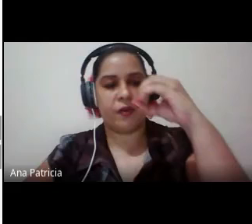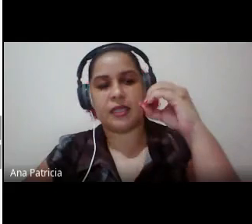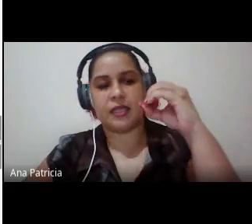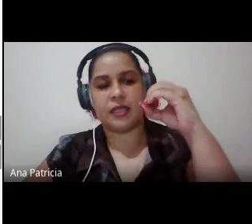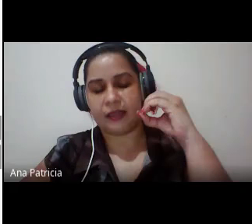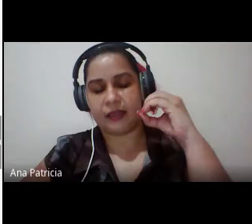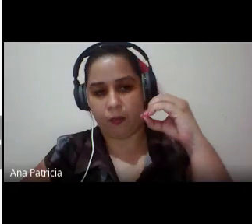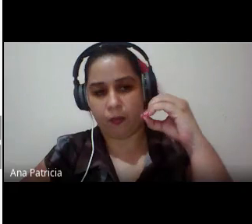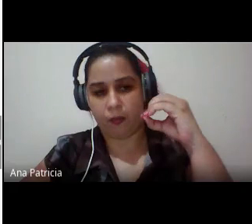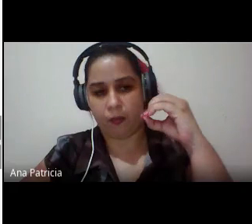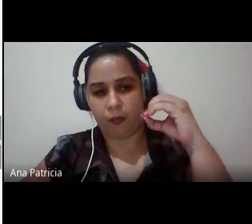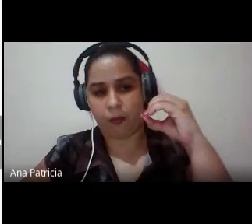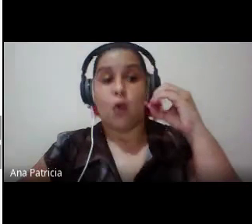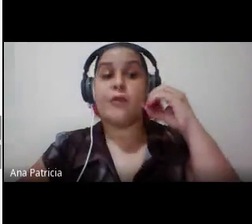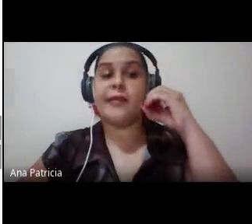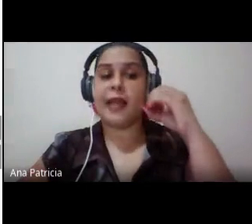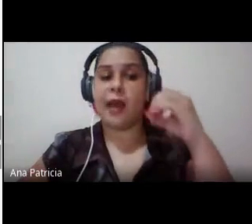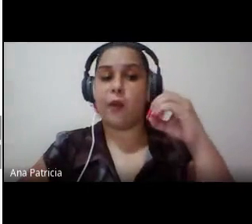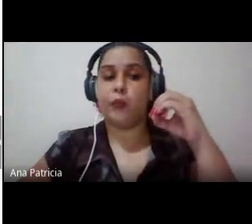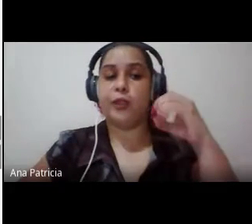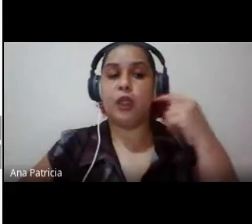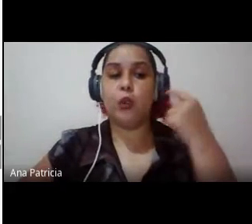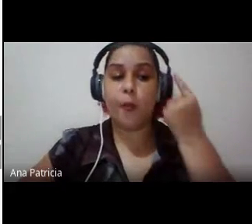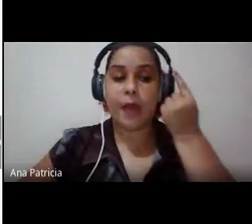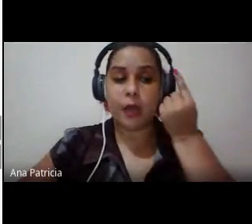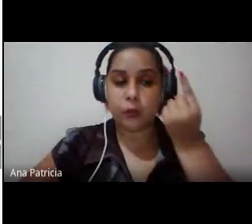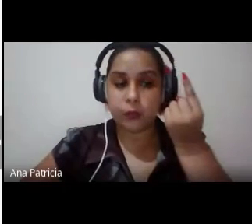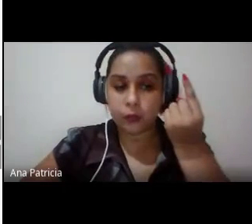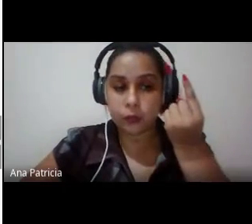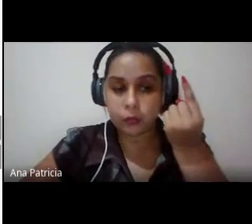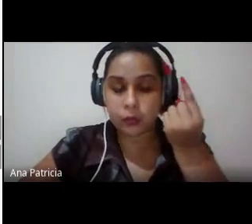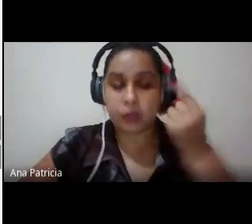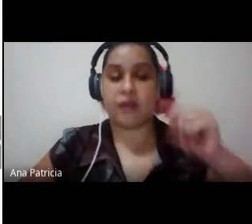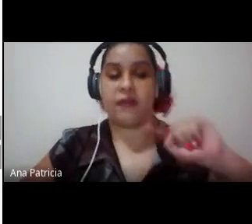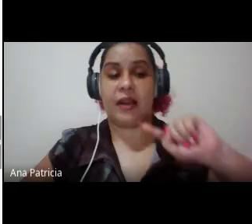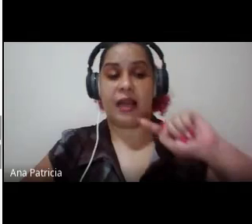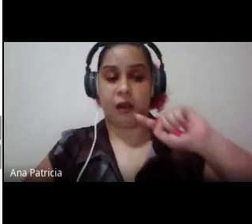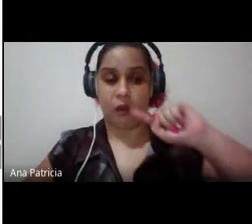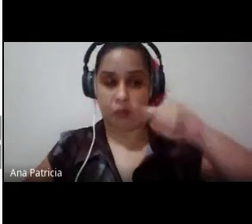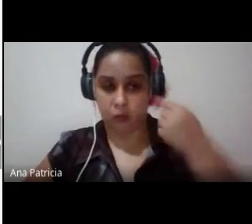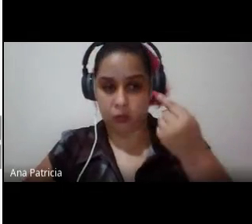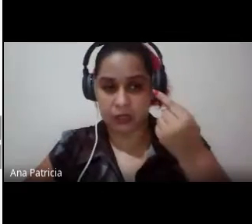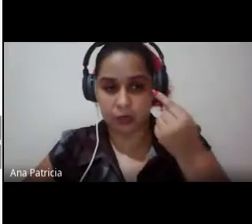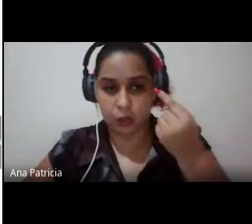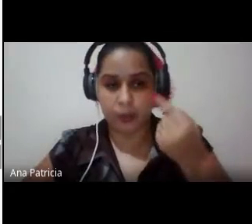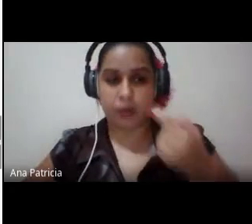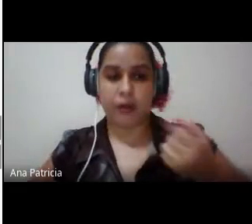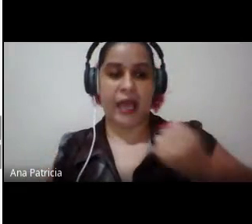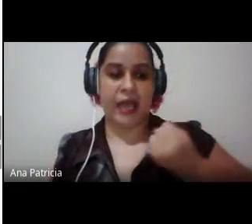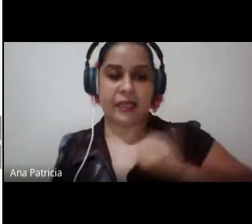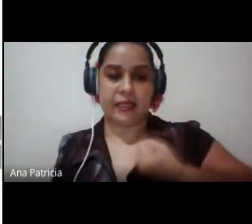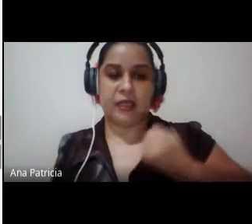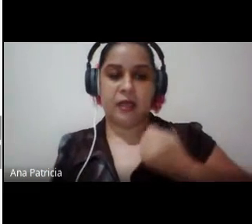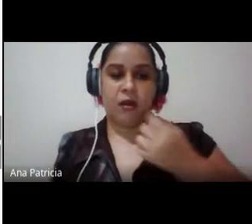da letra O. O sinal de número, quando eu quero falar o sinal de número,